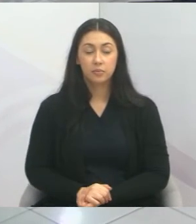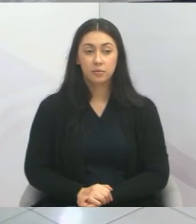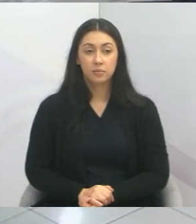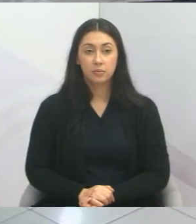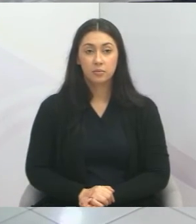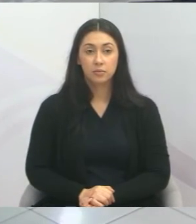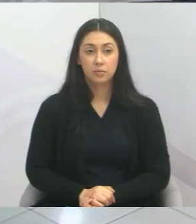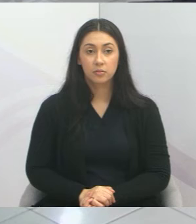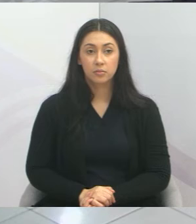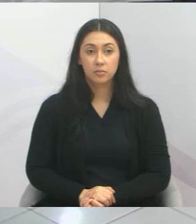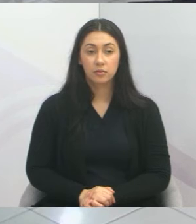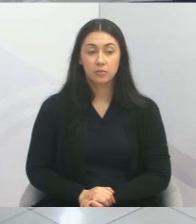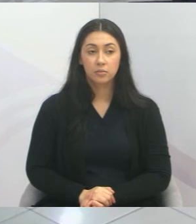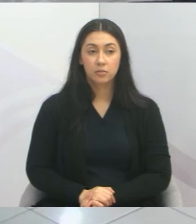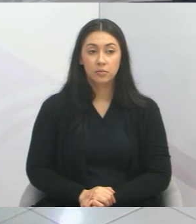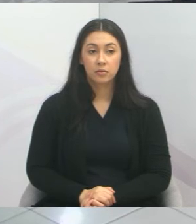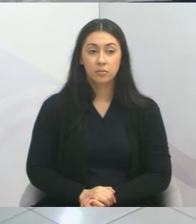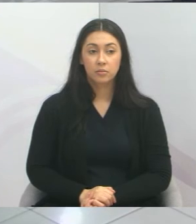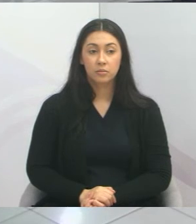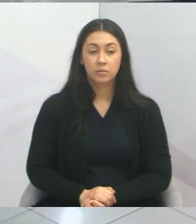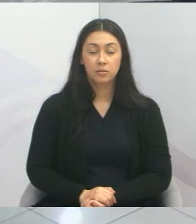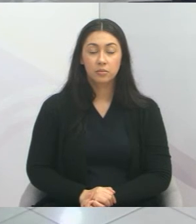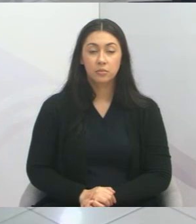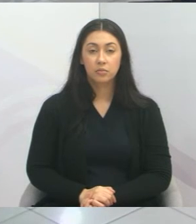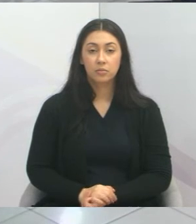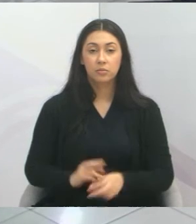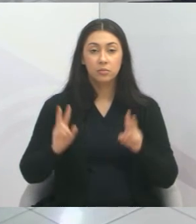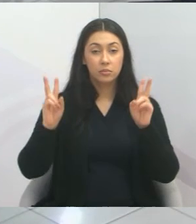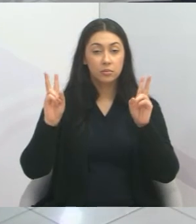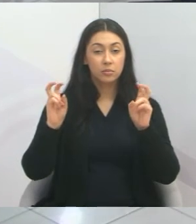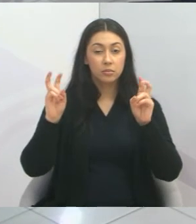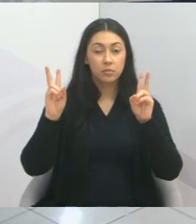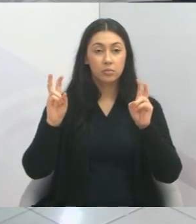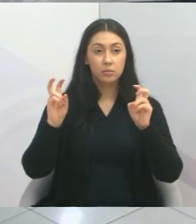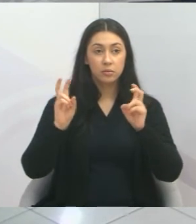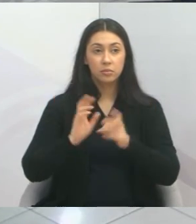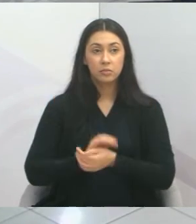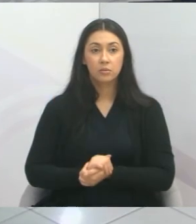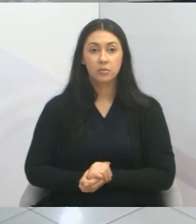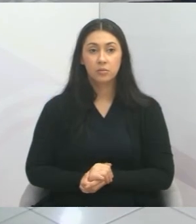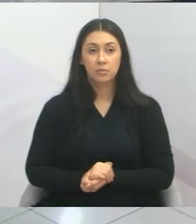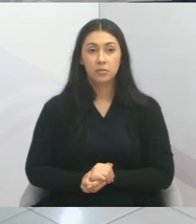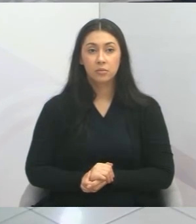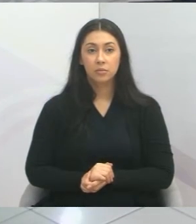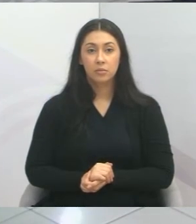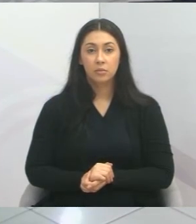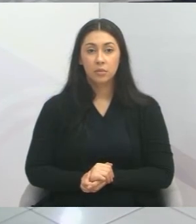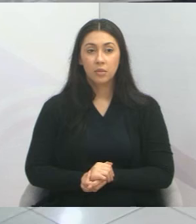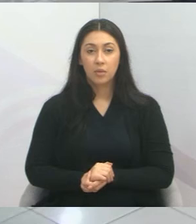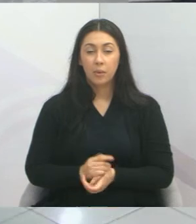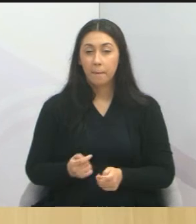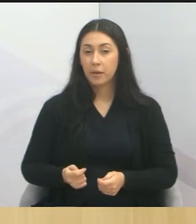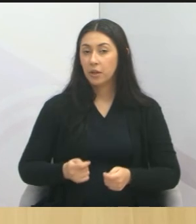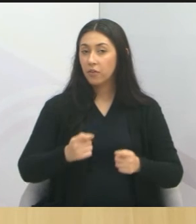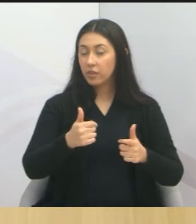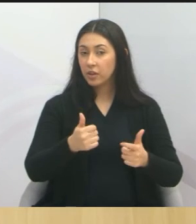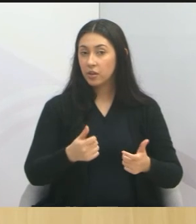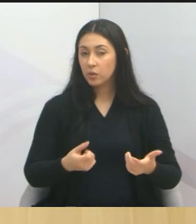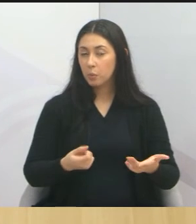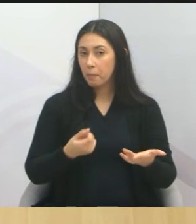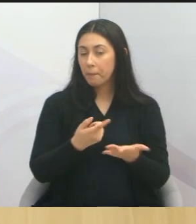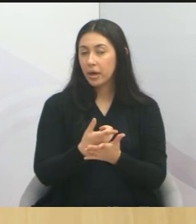informação Oi Raquel esclarecimento quanto à concessão de auxílio funeral para